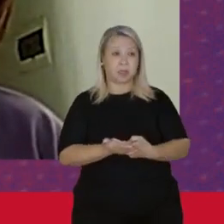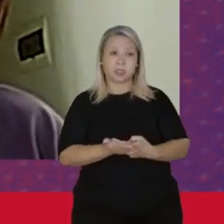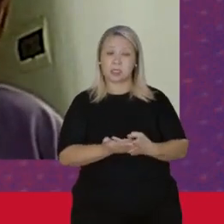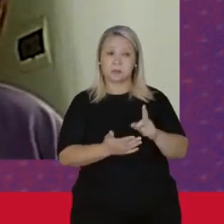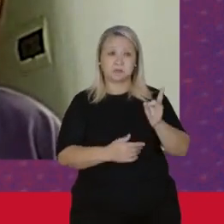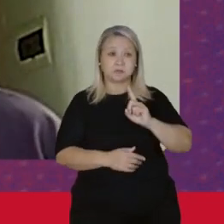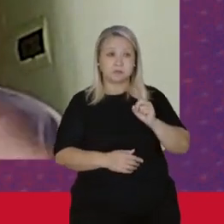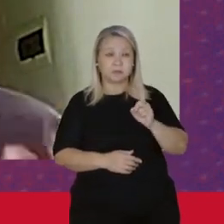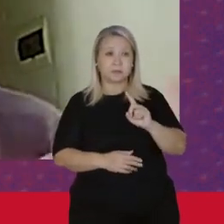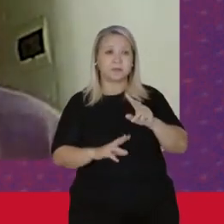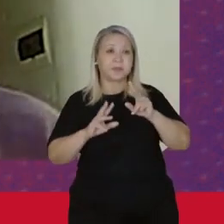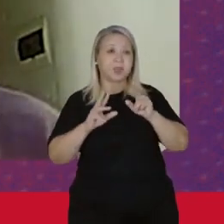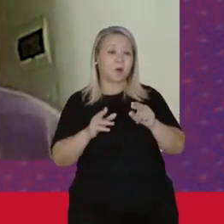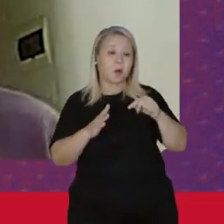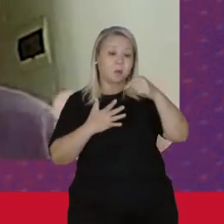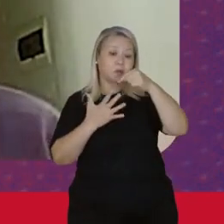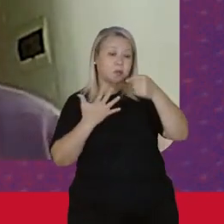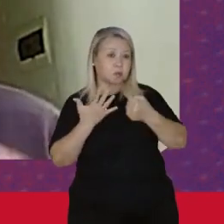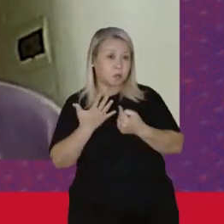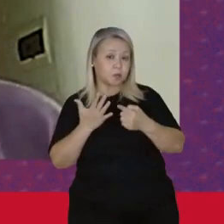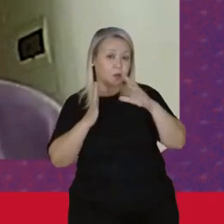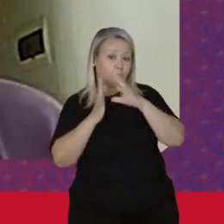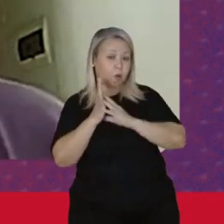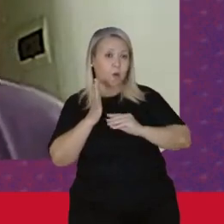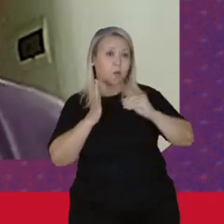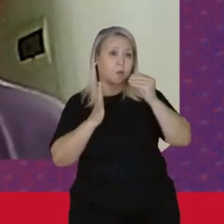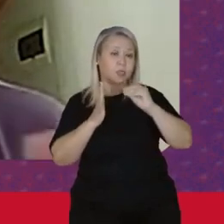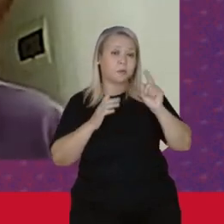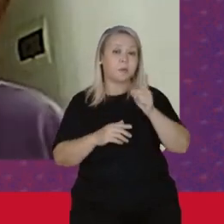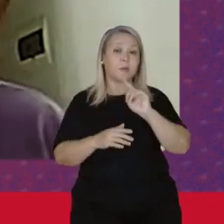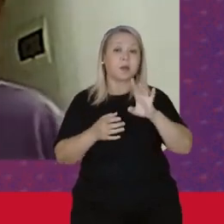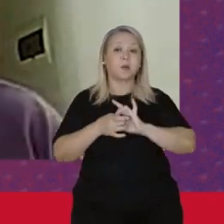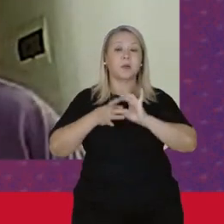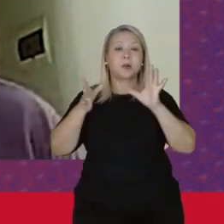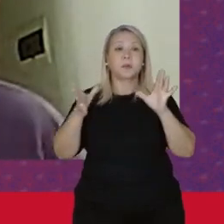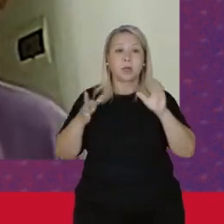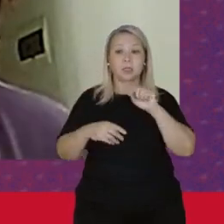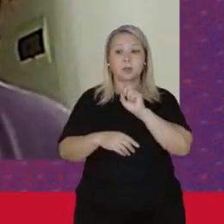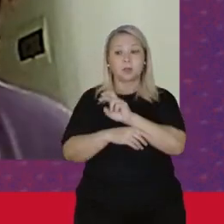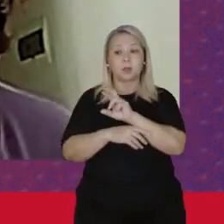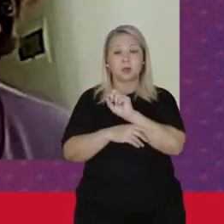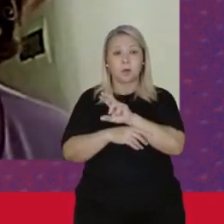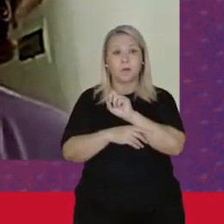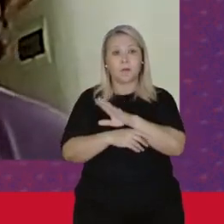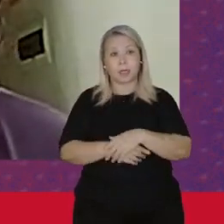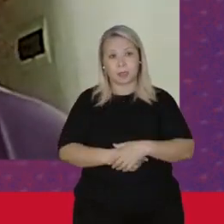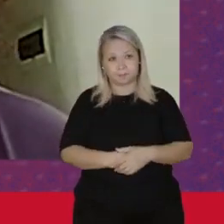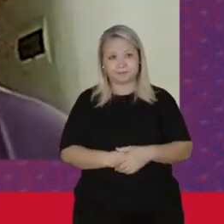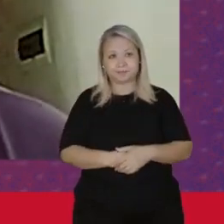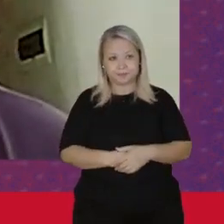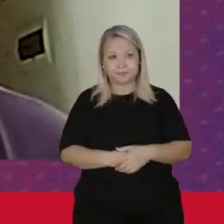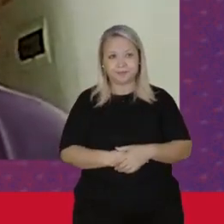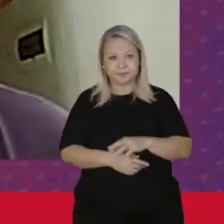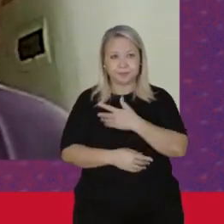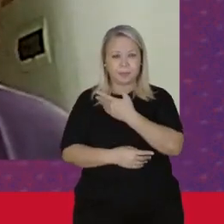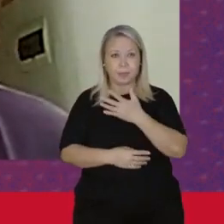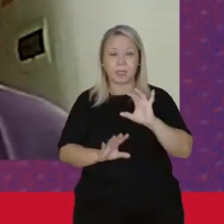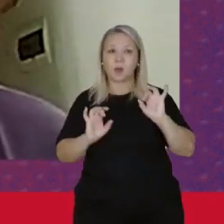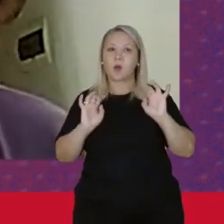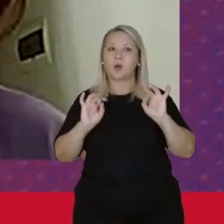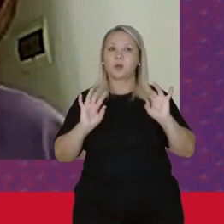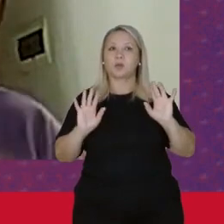como pontos ou parâmetro para não permitir a liberação de determinado ingrediente ou determinado agrotóxico,